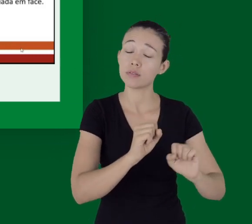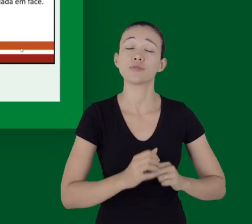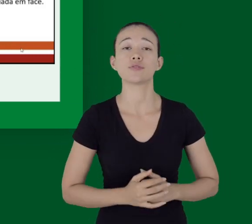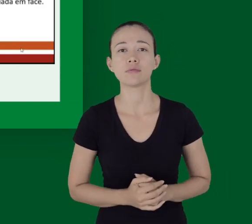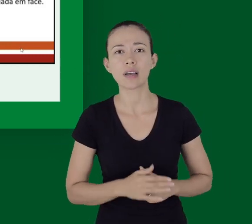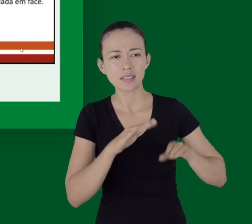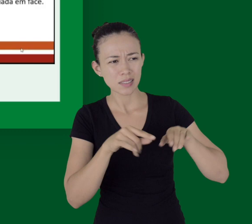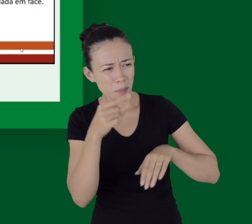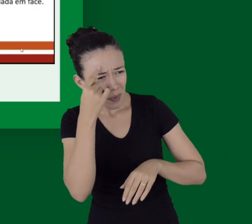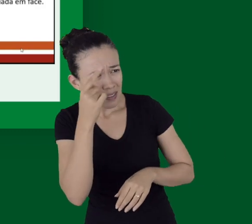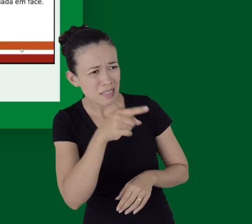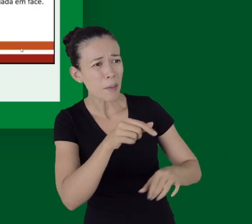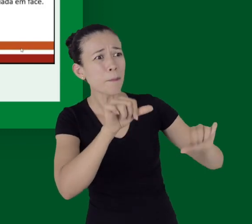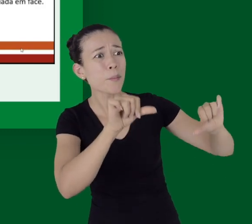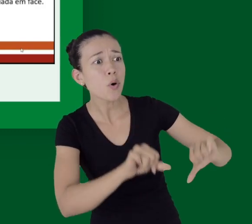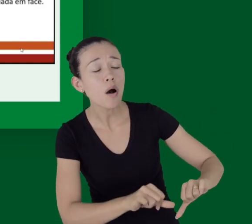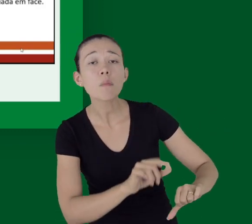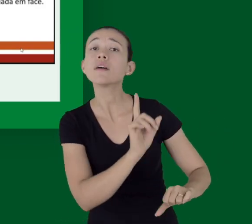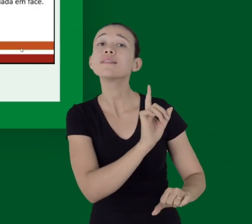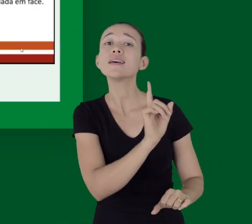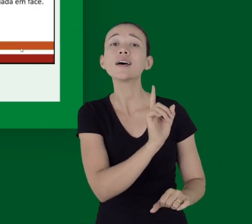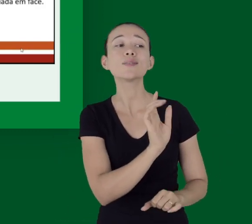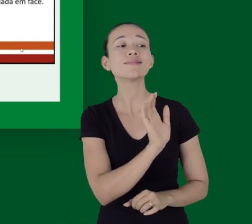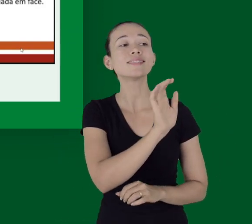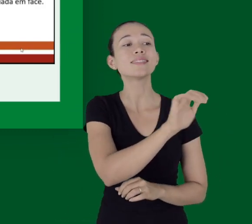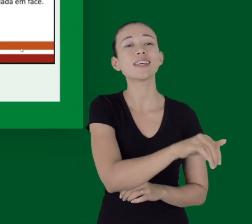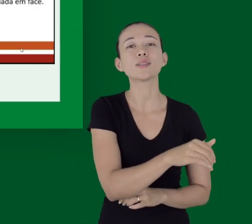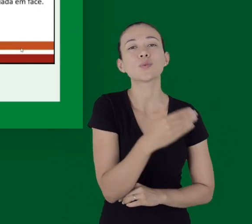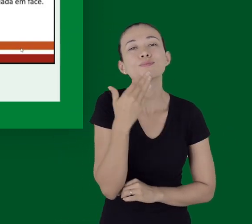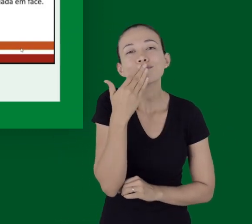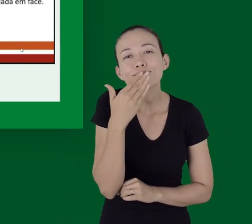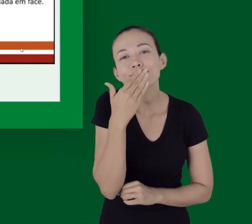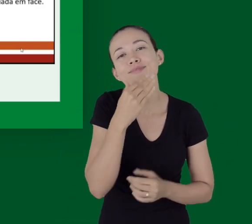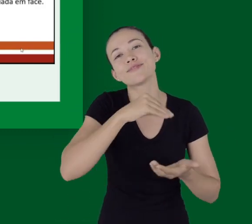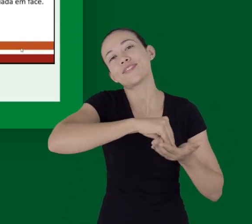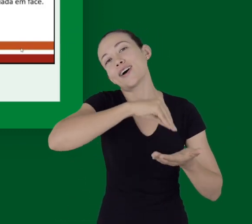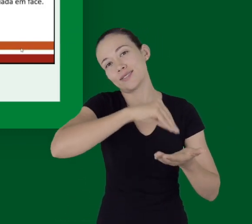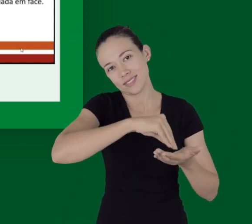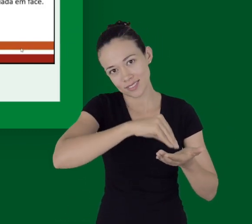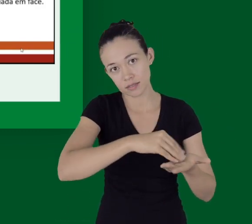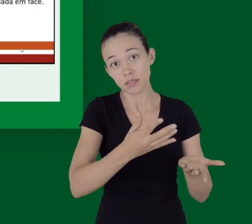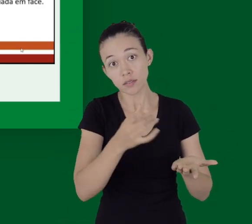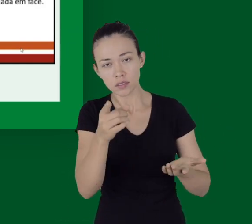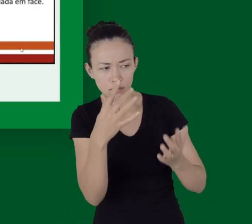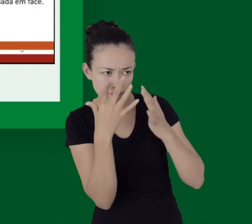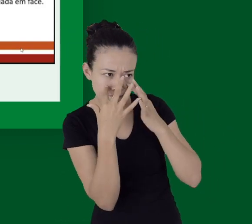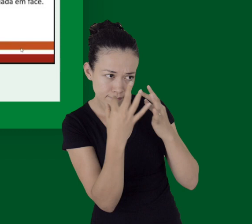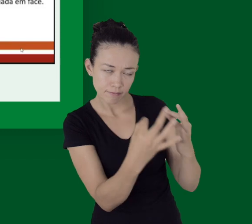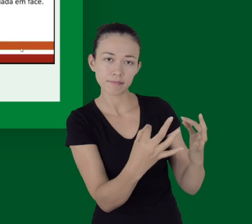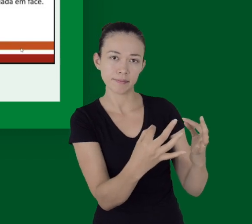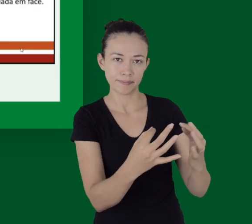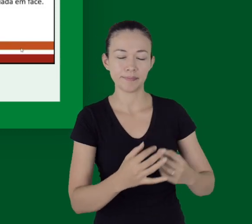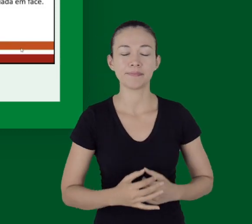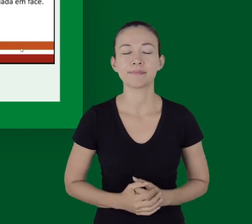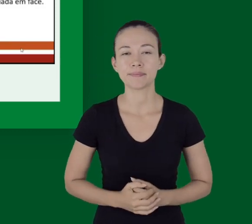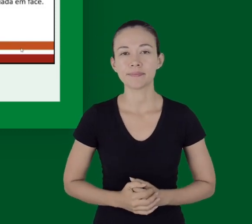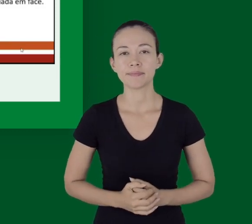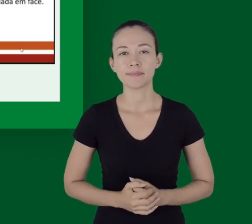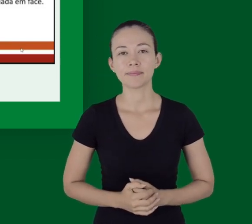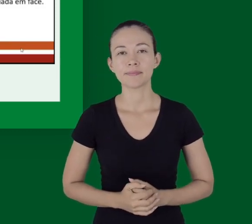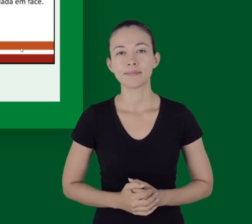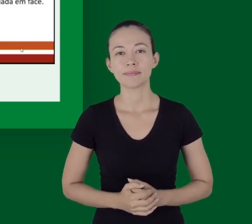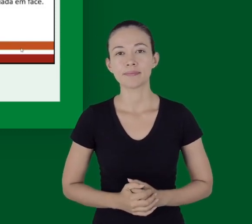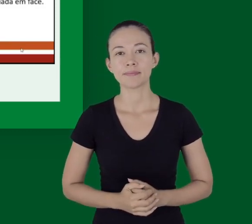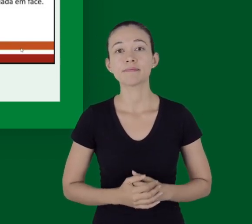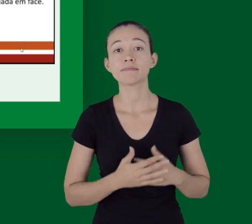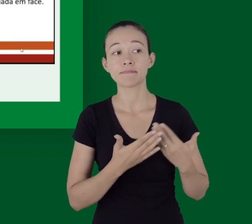um rebaixamento de consciência, se você achar que ele está piorando, na verdade é a glicemia que abaixou. Então, ficar sempre atento a esses sinais, que você tiver eles na mão, é muito